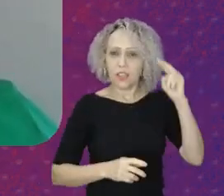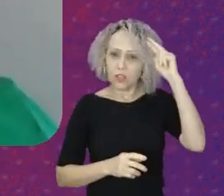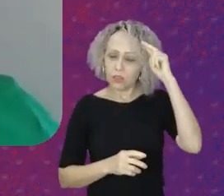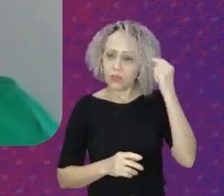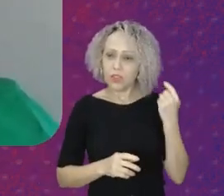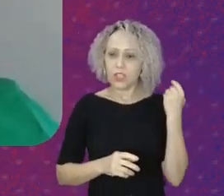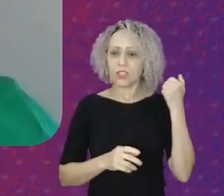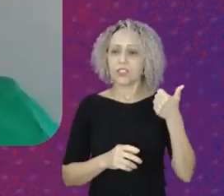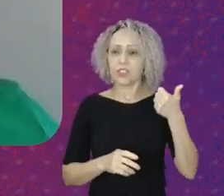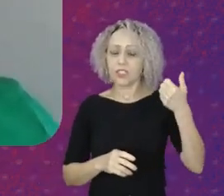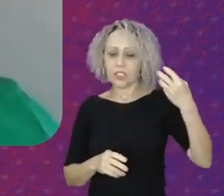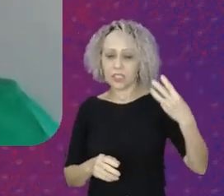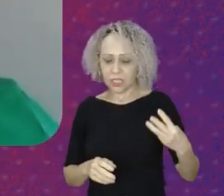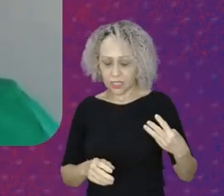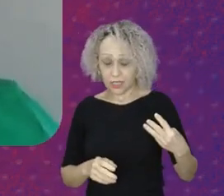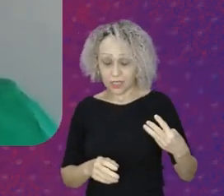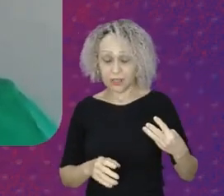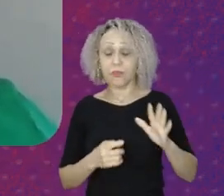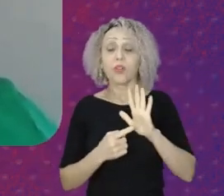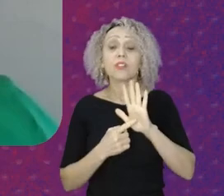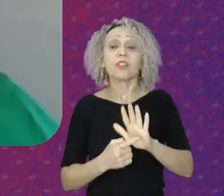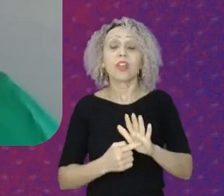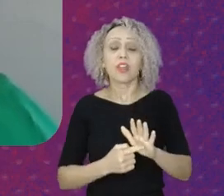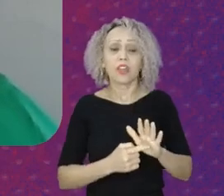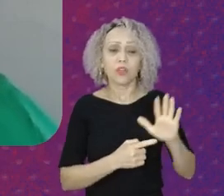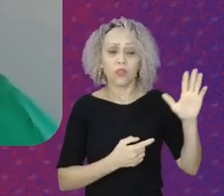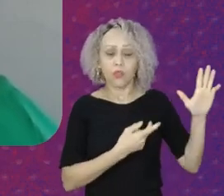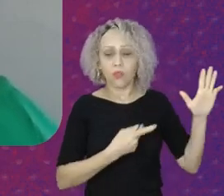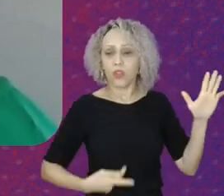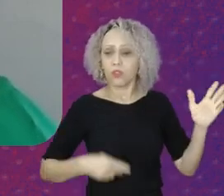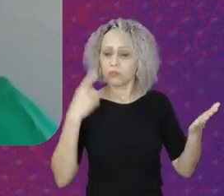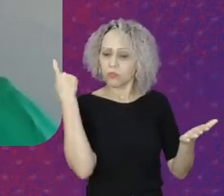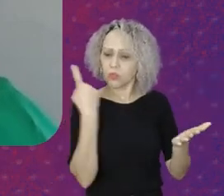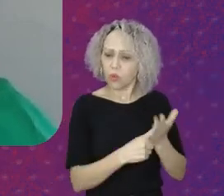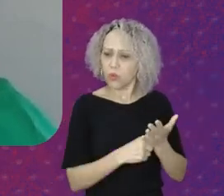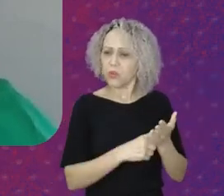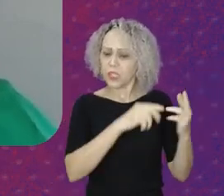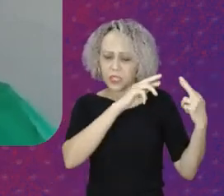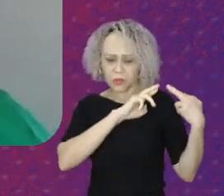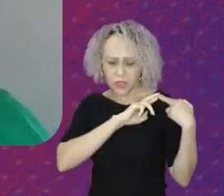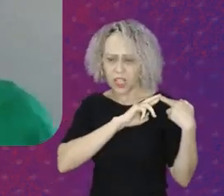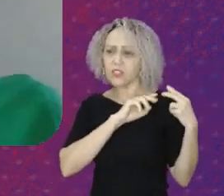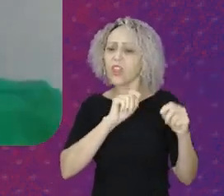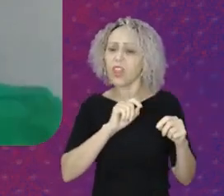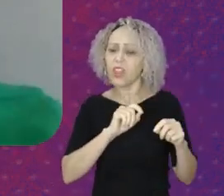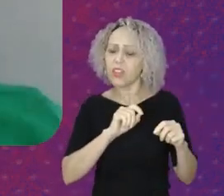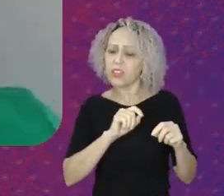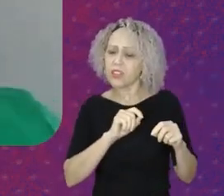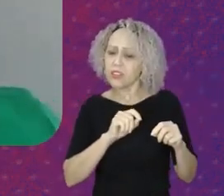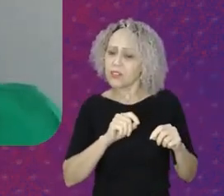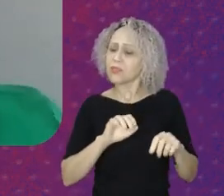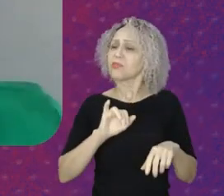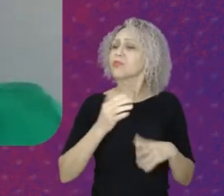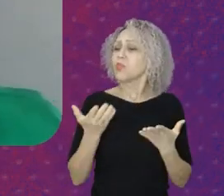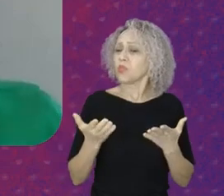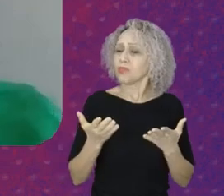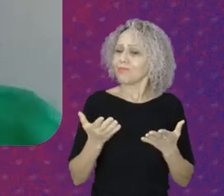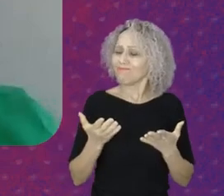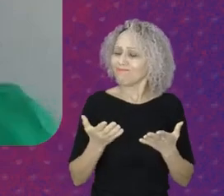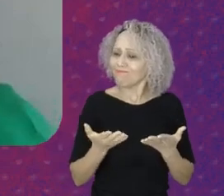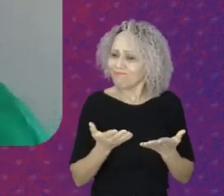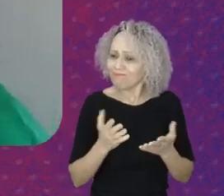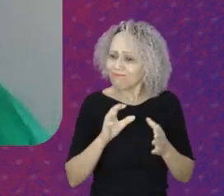né? Mostrando o compromisso também do governo do presidente Lula com as ações afirmativas. Porque havia uma dúvida. Se as